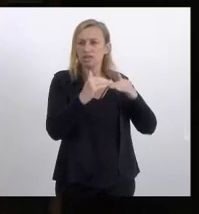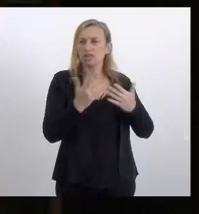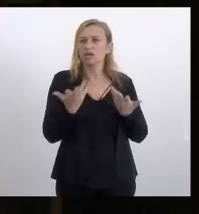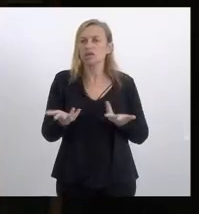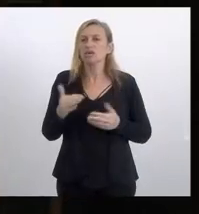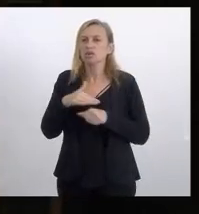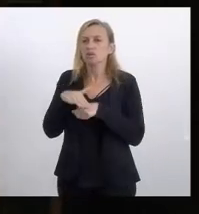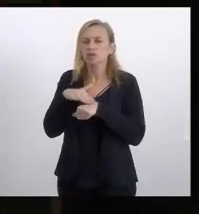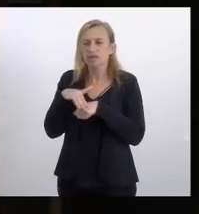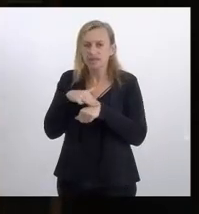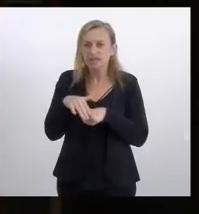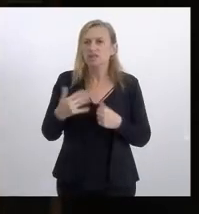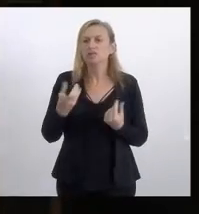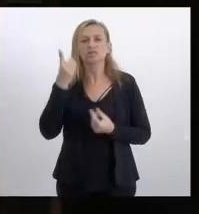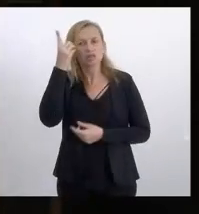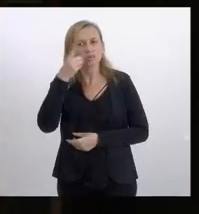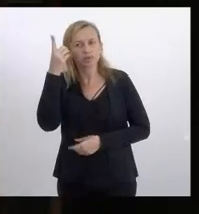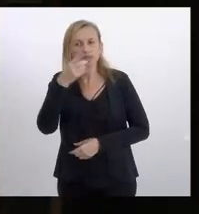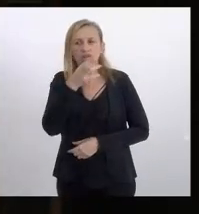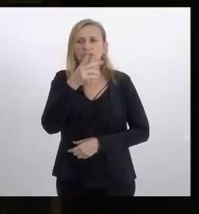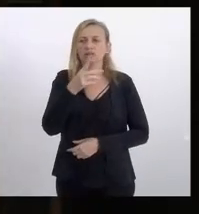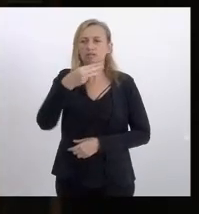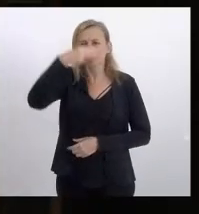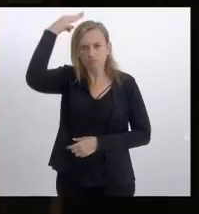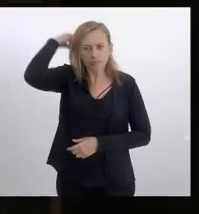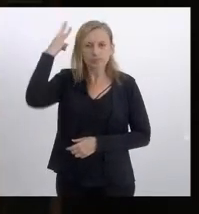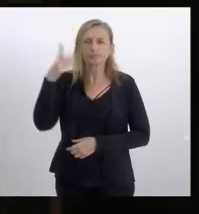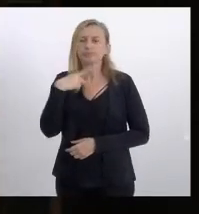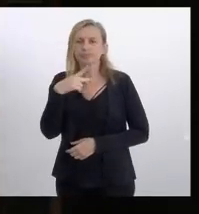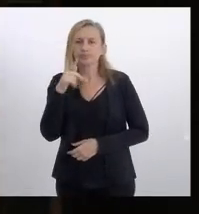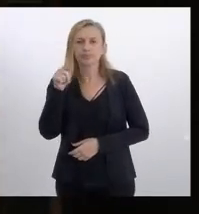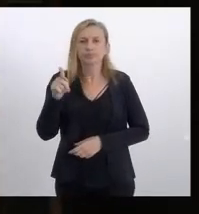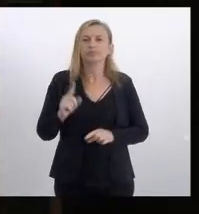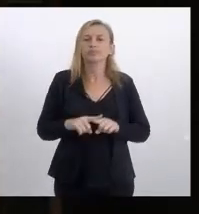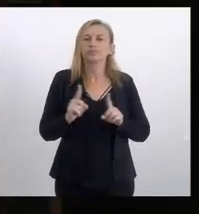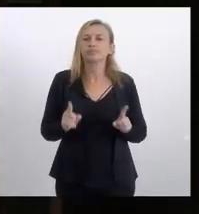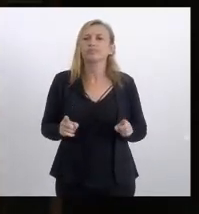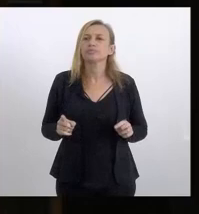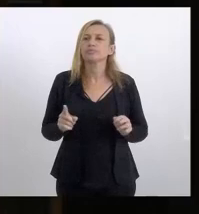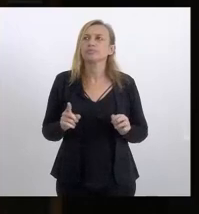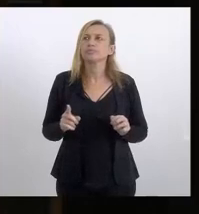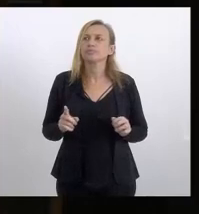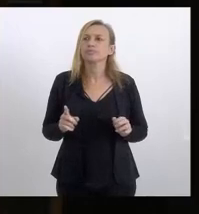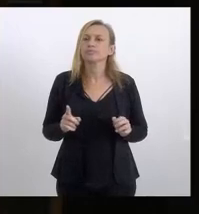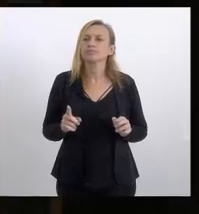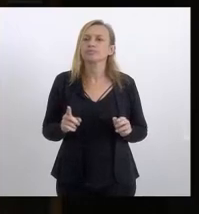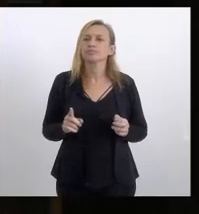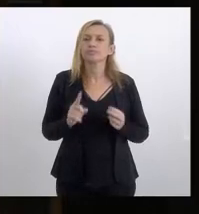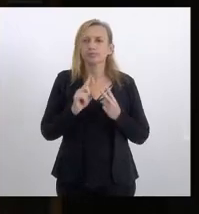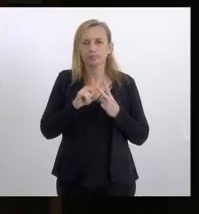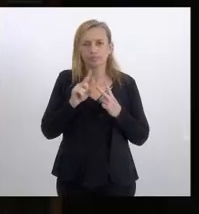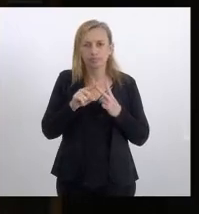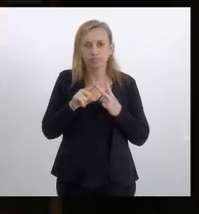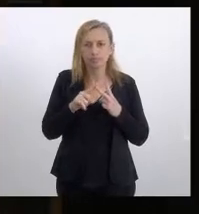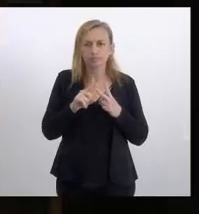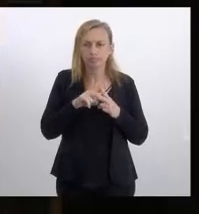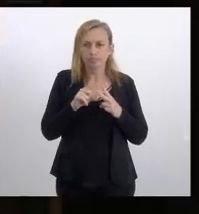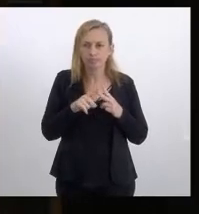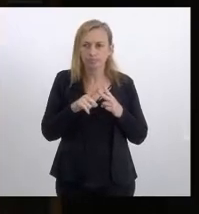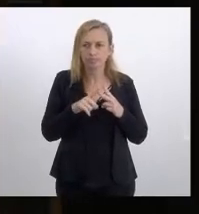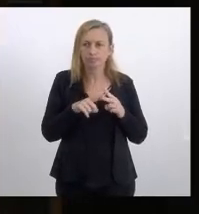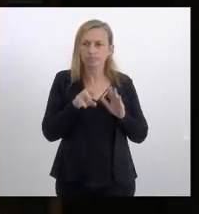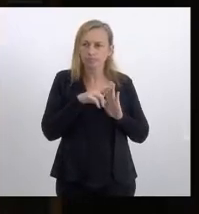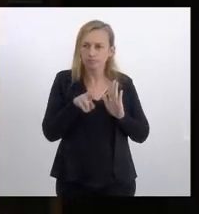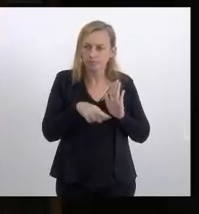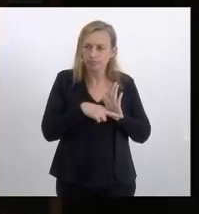isso que conversando com o deputado Márcio Pacheco a gente estava falando ali mas então é são dois regimes são dois regimes mais